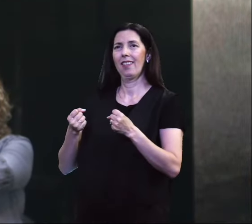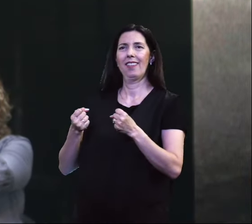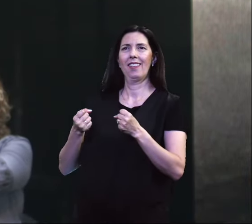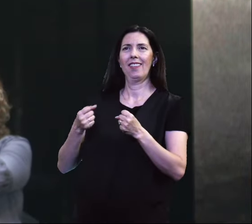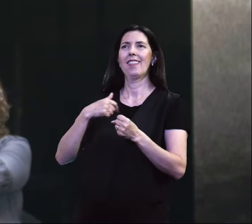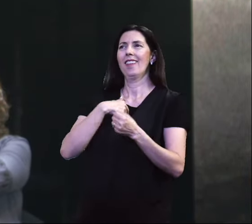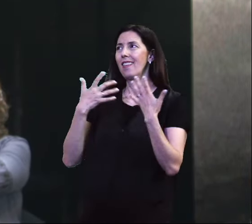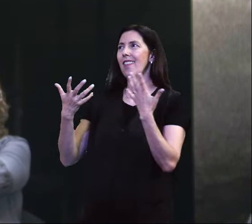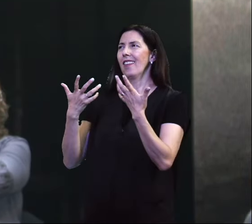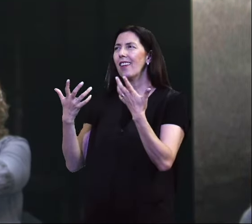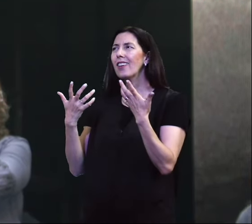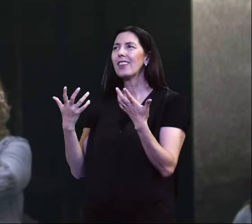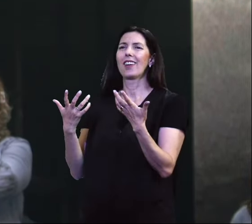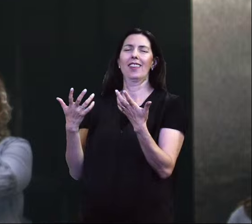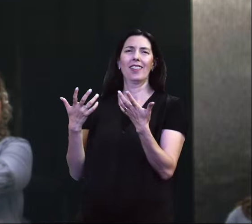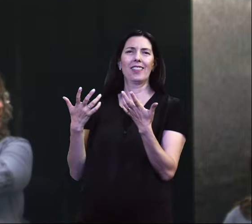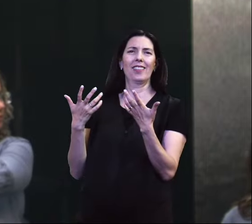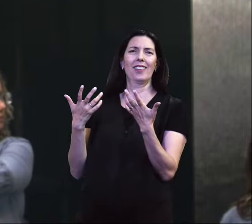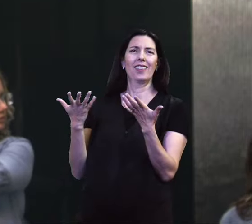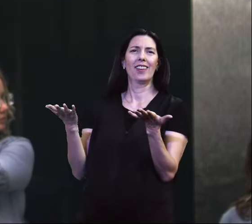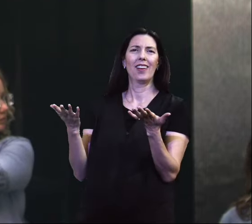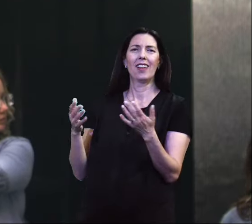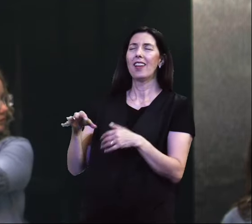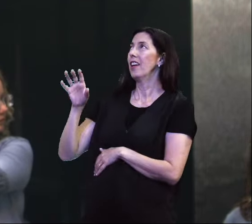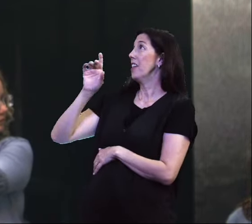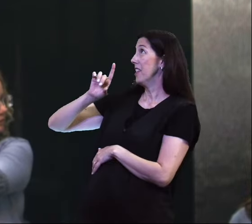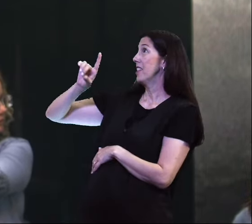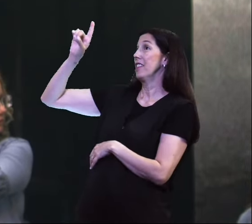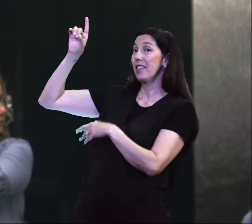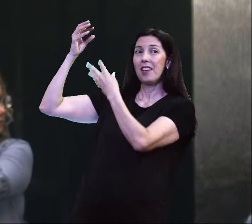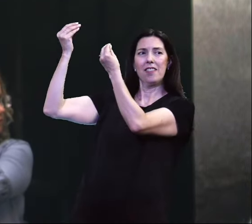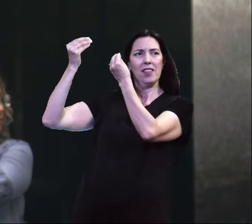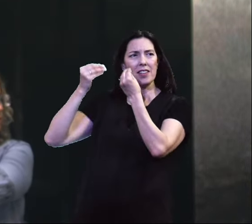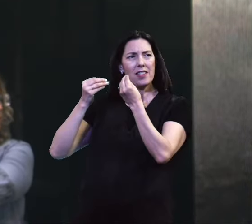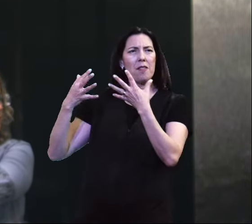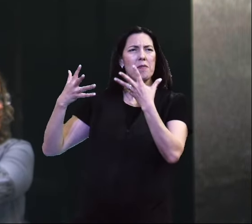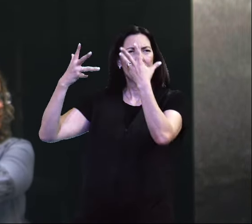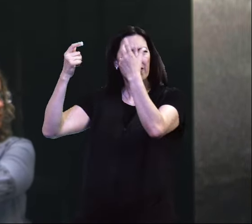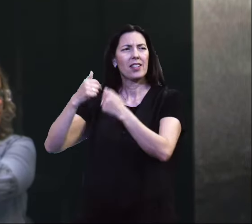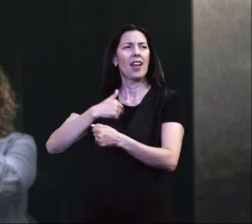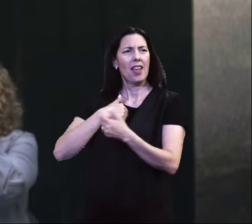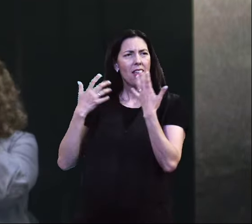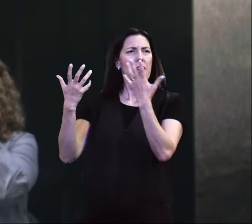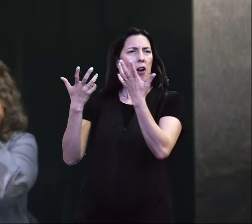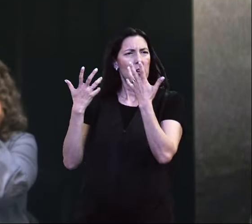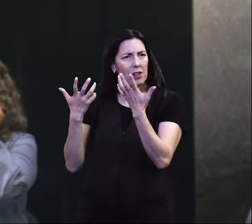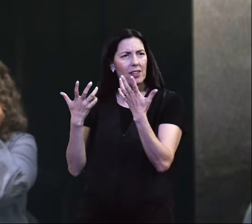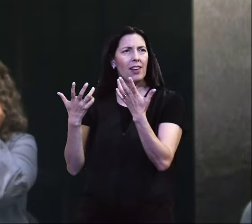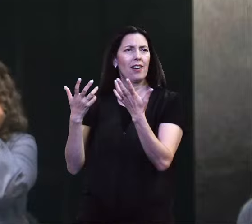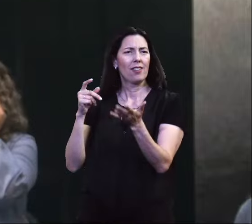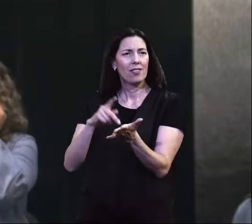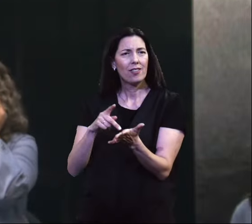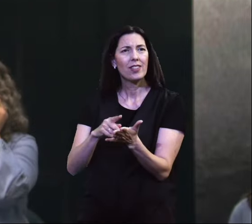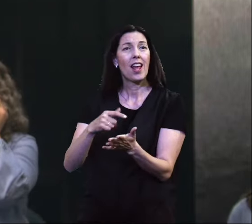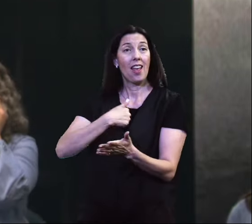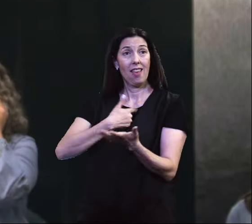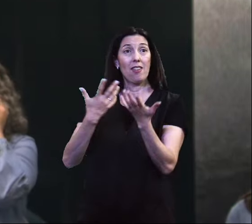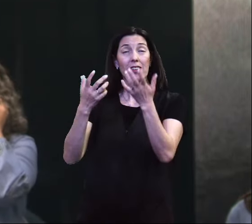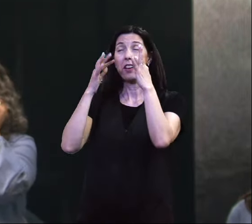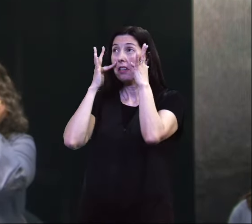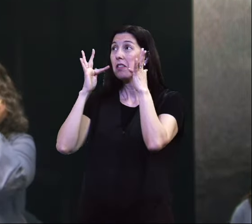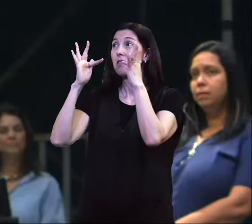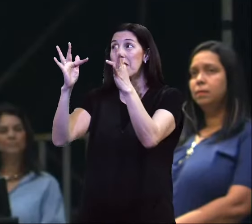me consumir. Não, o Senhor vai abrir as águas. Senhor, eu quero. Eu quero, Deus, ser uma testemunha,